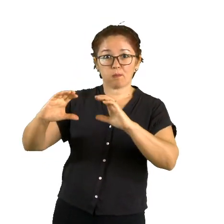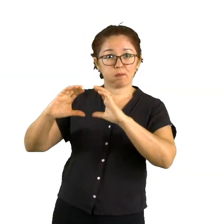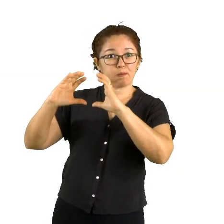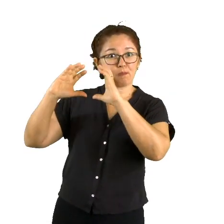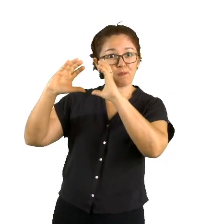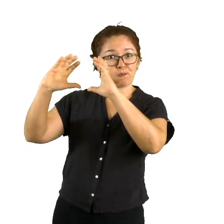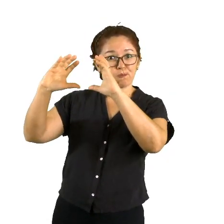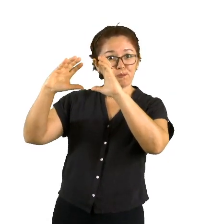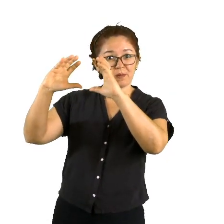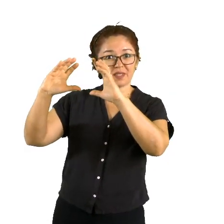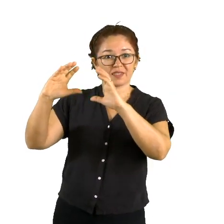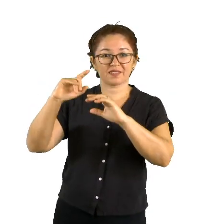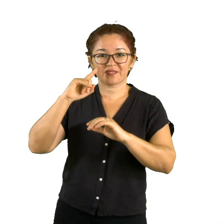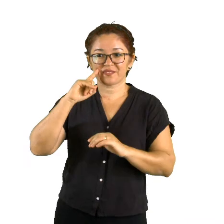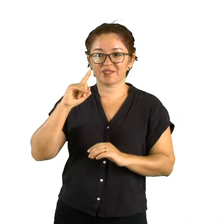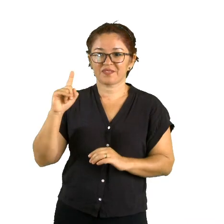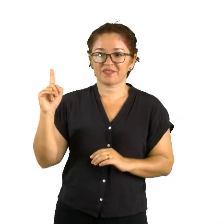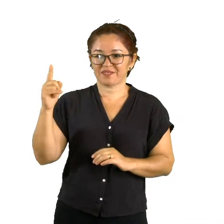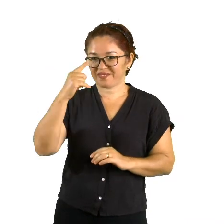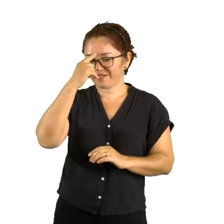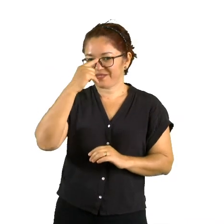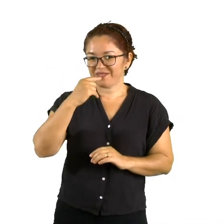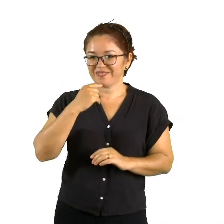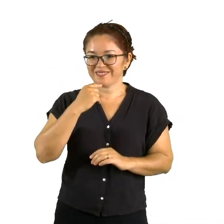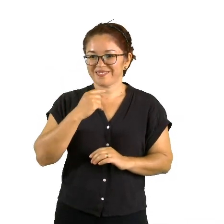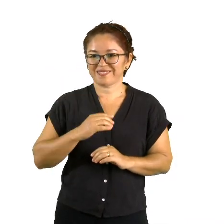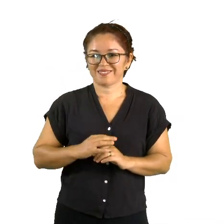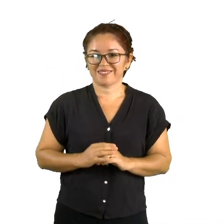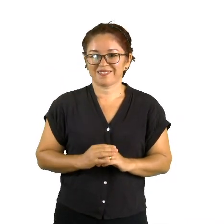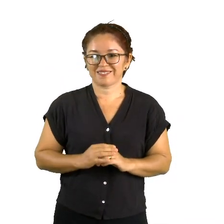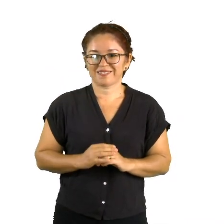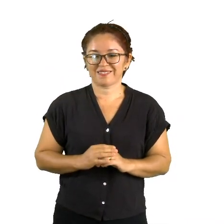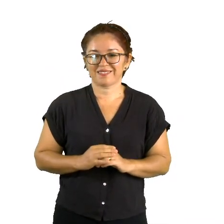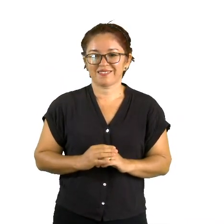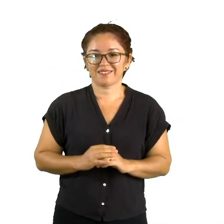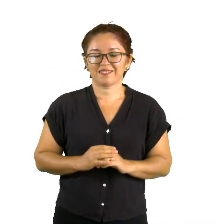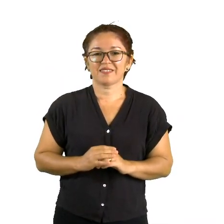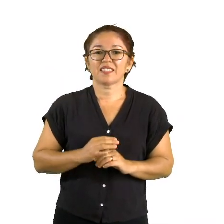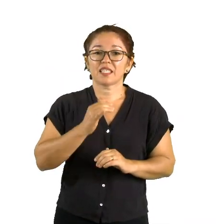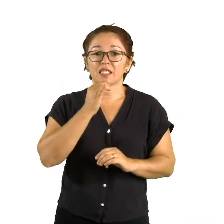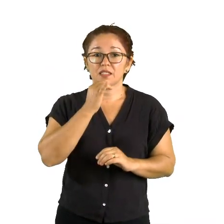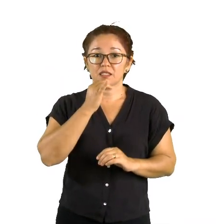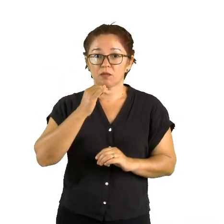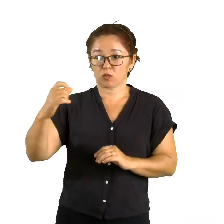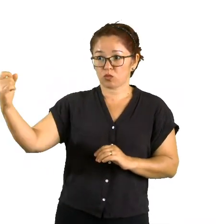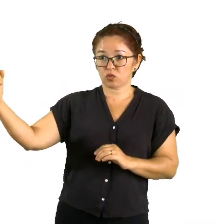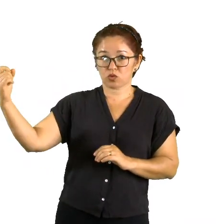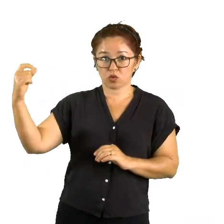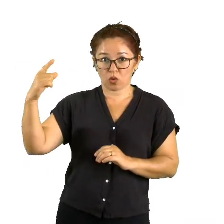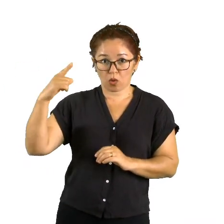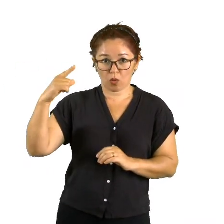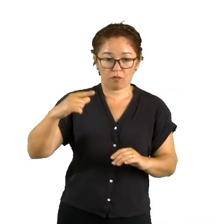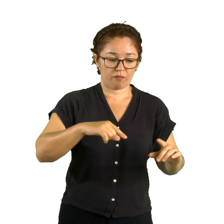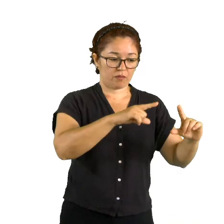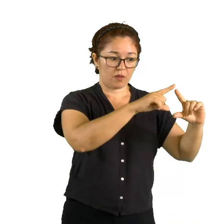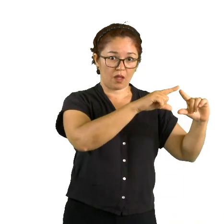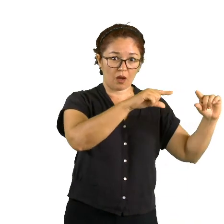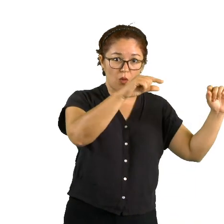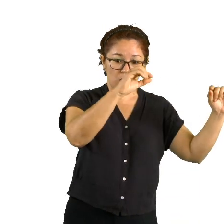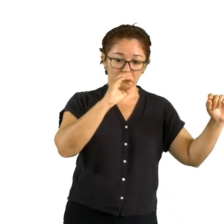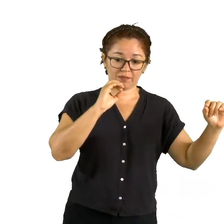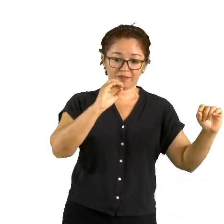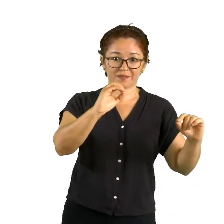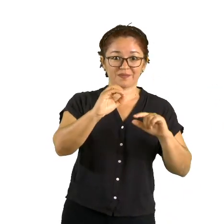do outro lado da Terra e a Terra está entre o Sol e a Lua. Nessa fase, então, nós observamos a